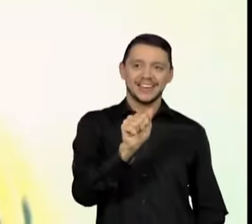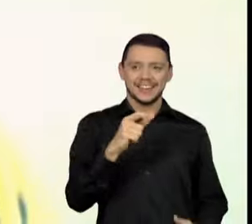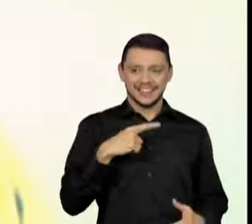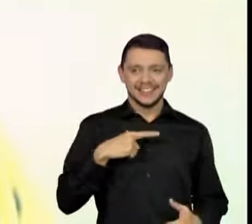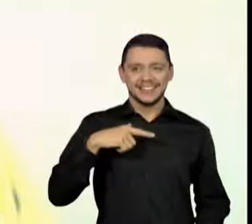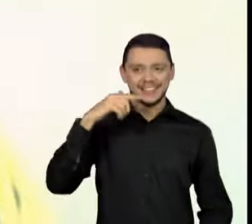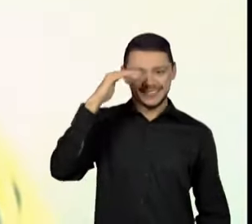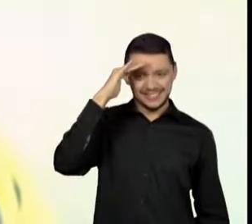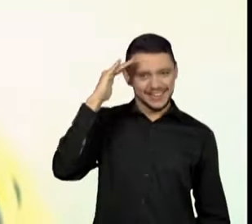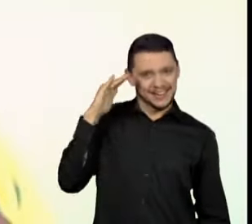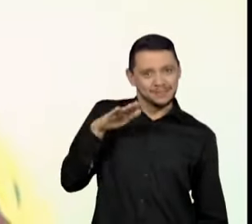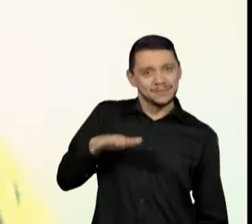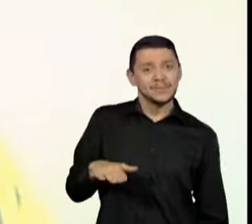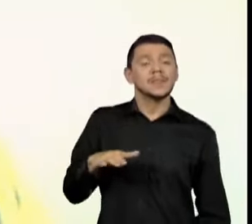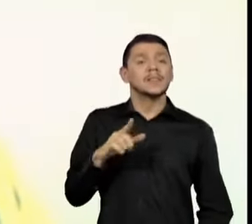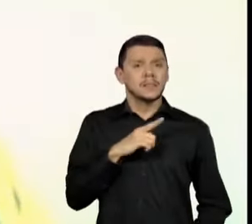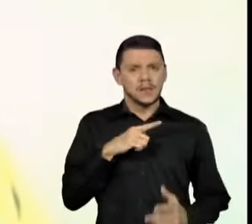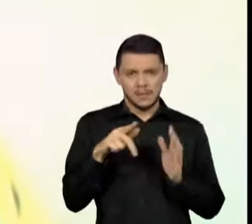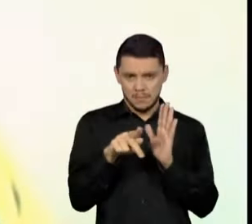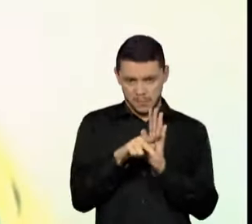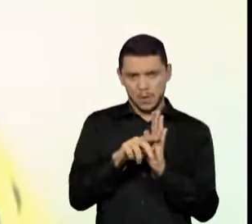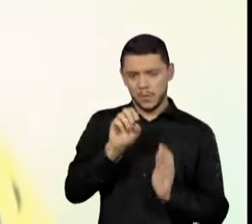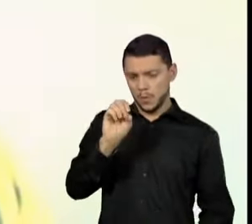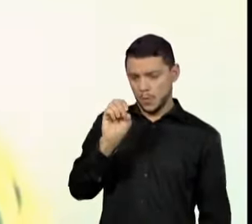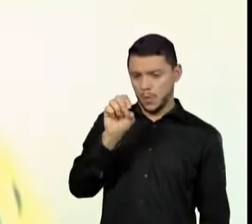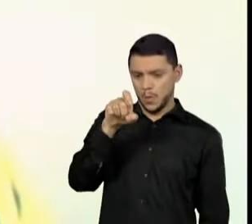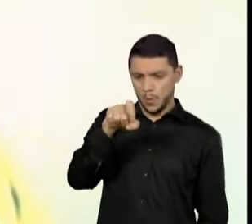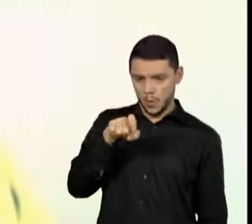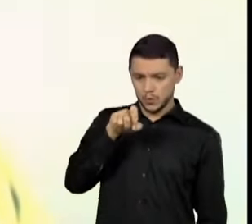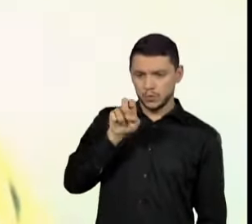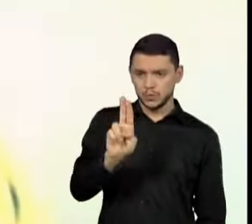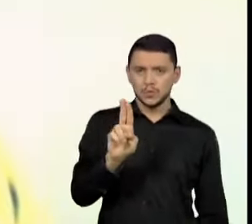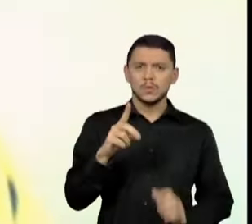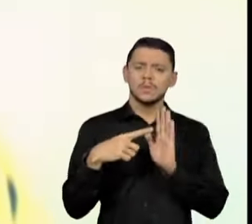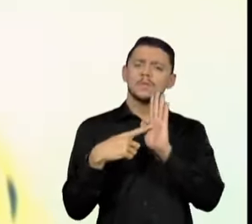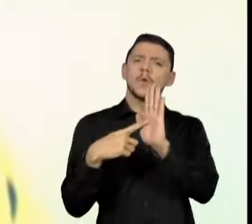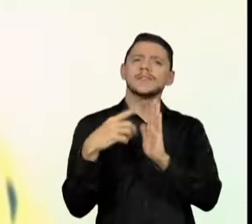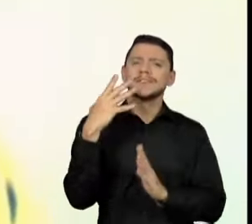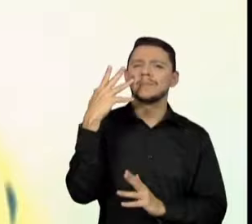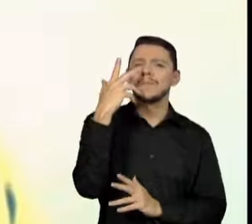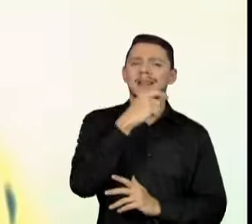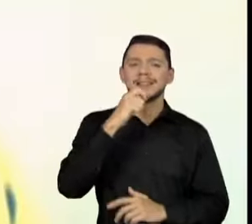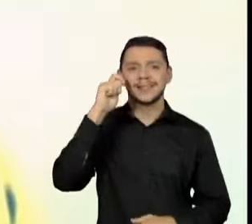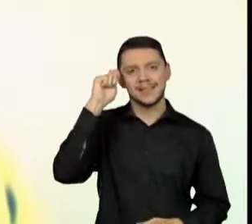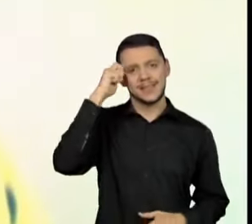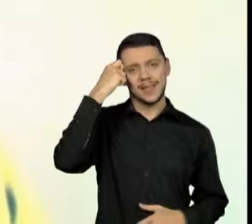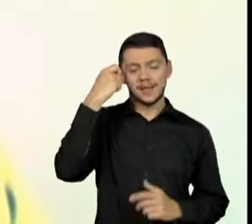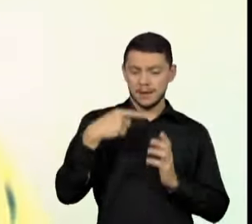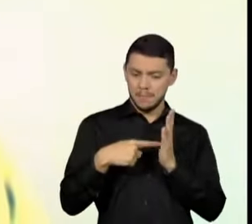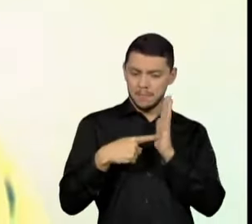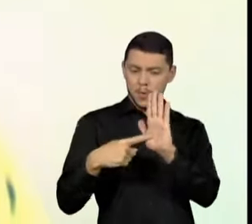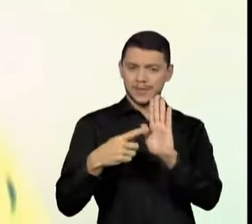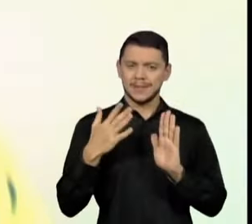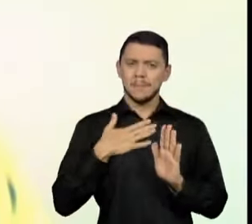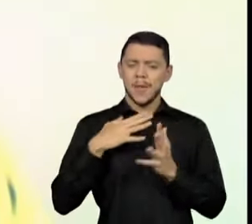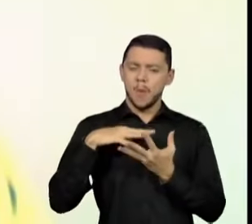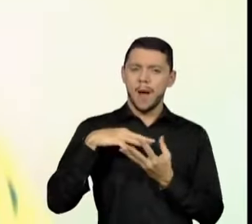revela a beleza negra, que me coloca, né, minha